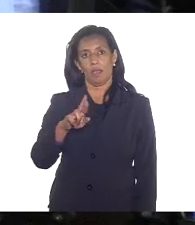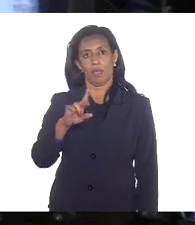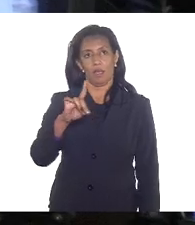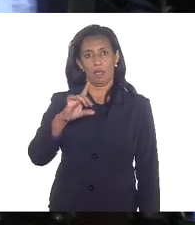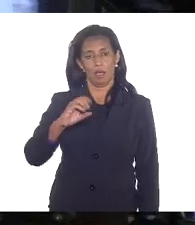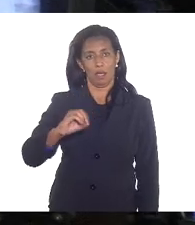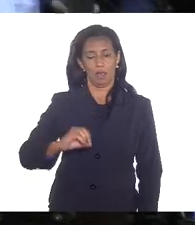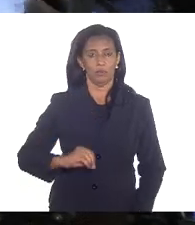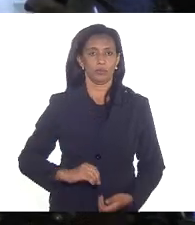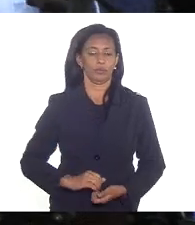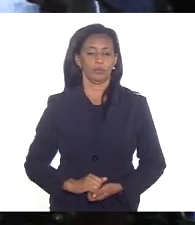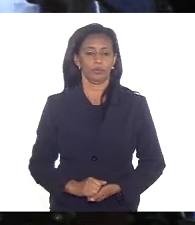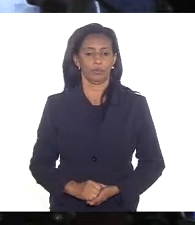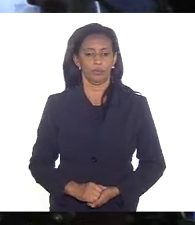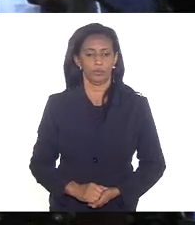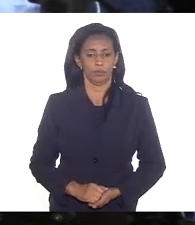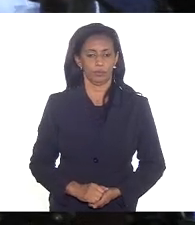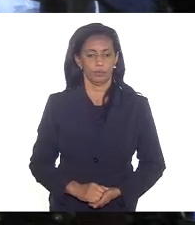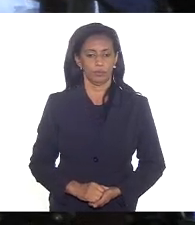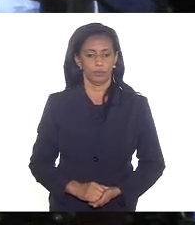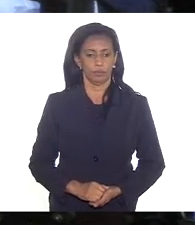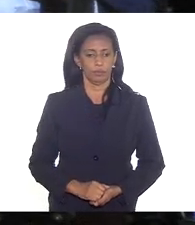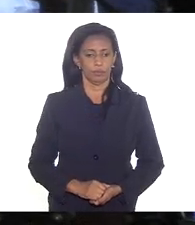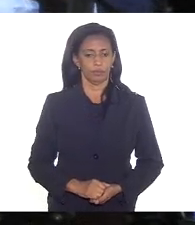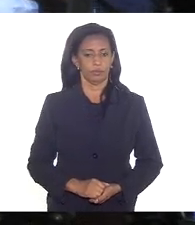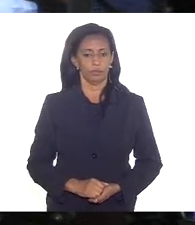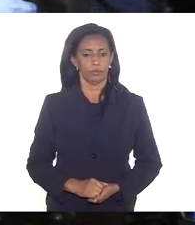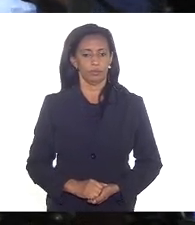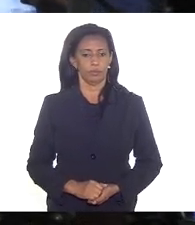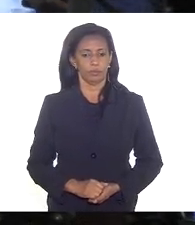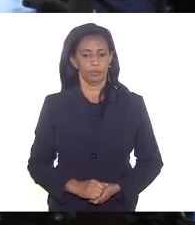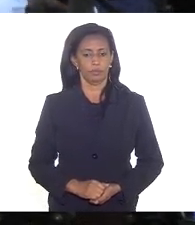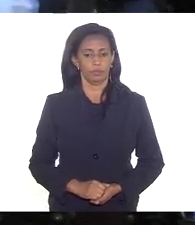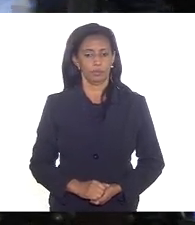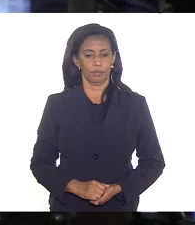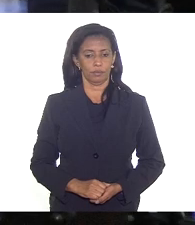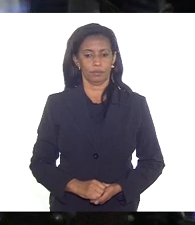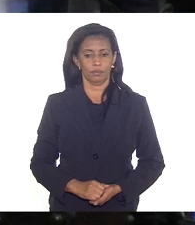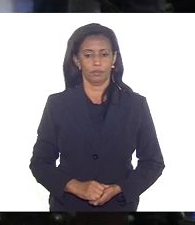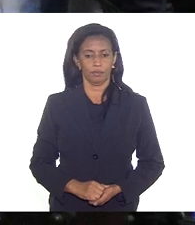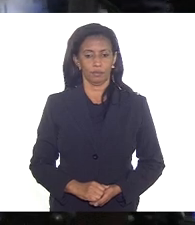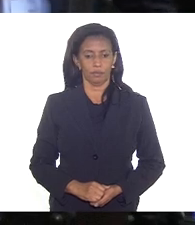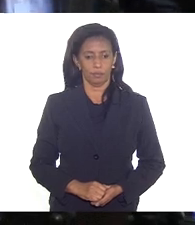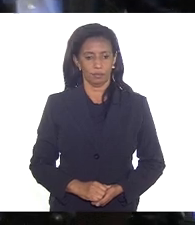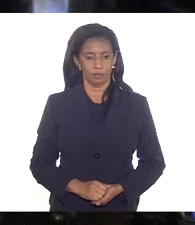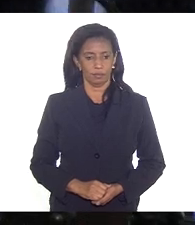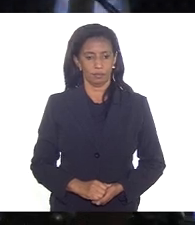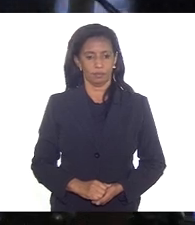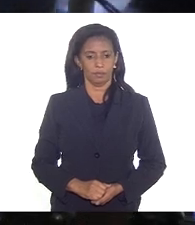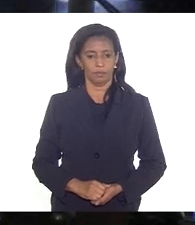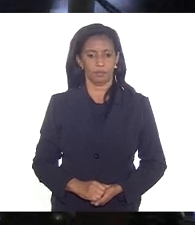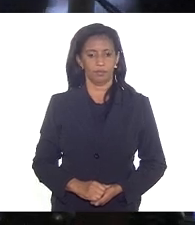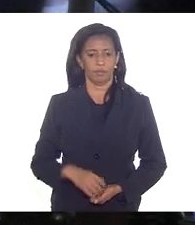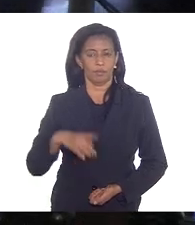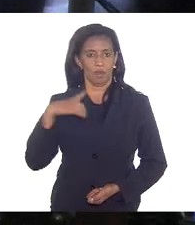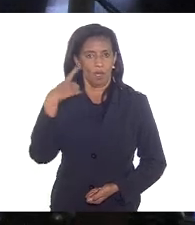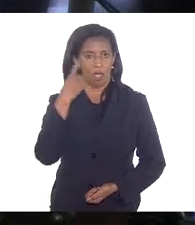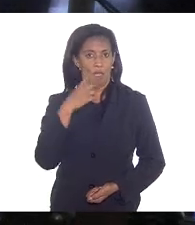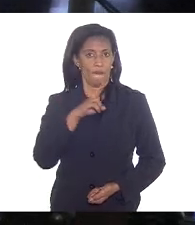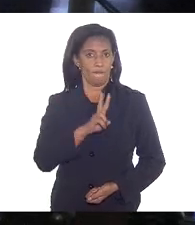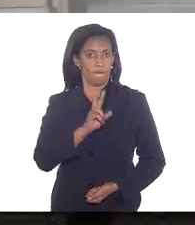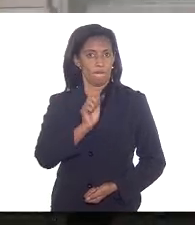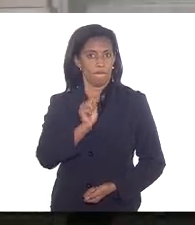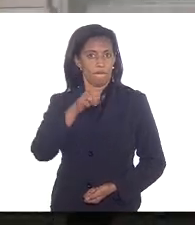o deputado Subtenente Bernardo e o homem hoje está de terno novo Deputado Vandro